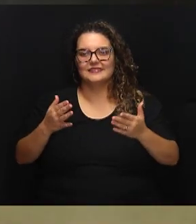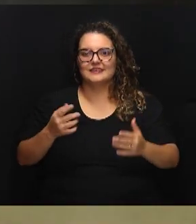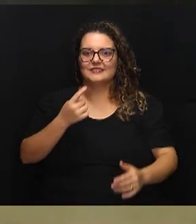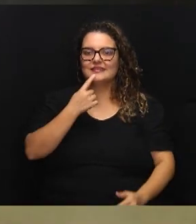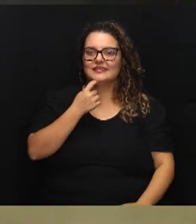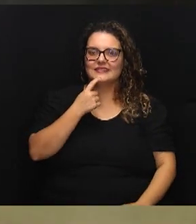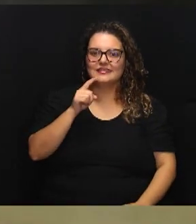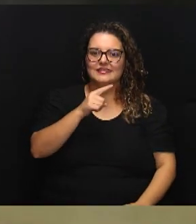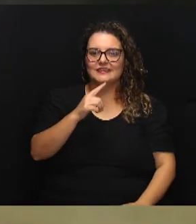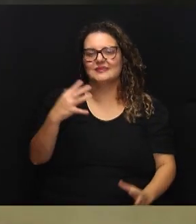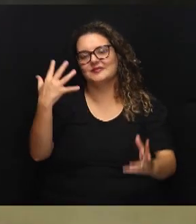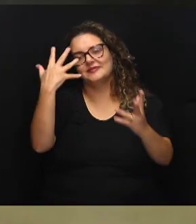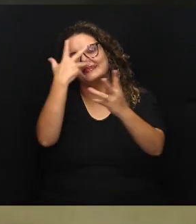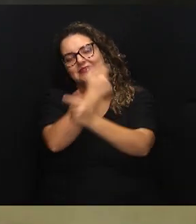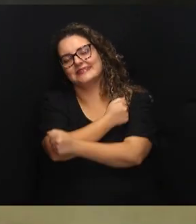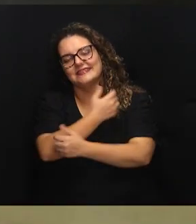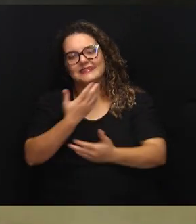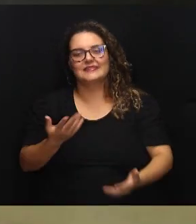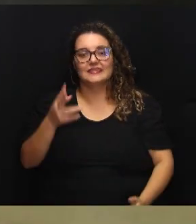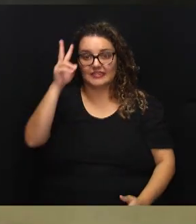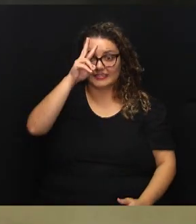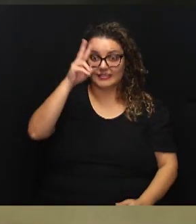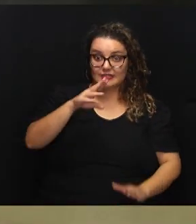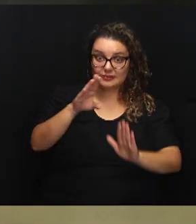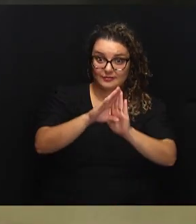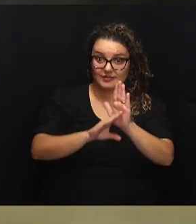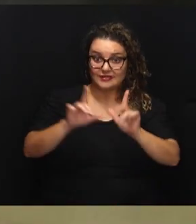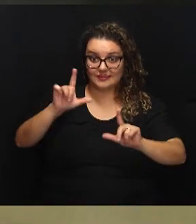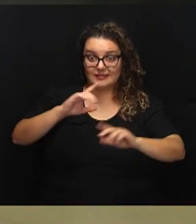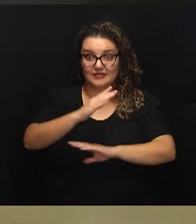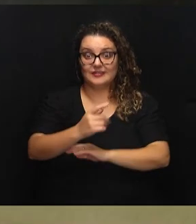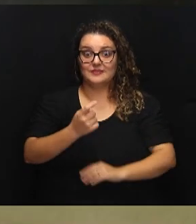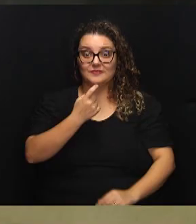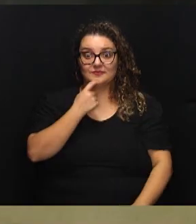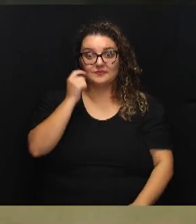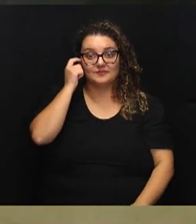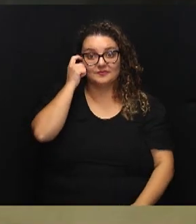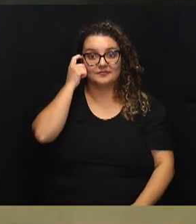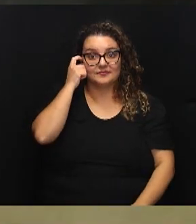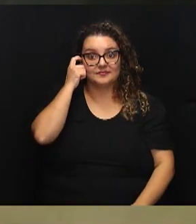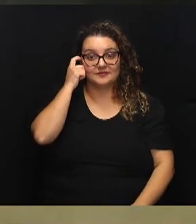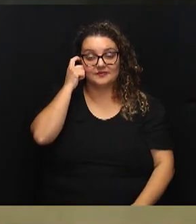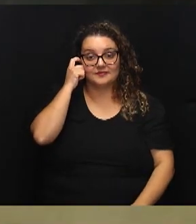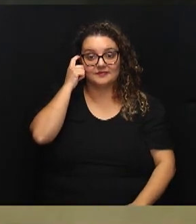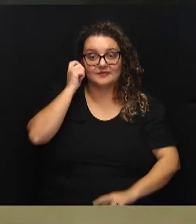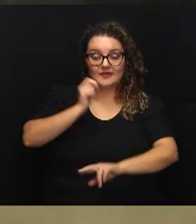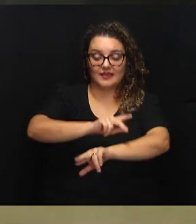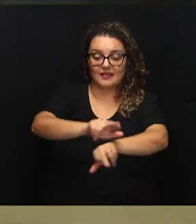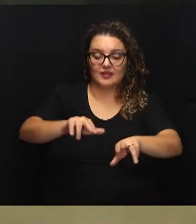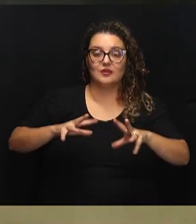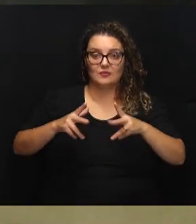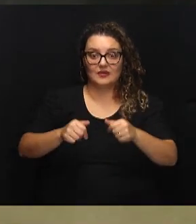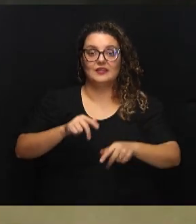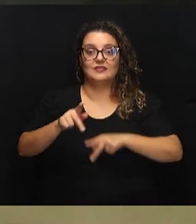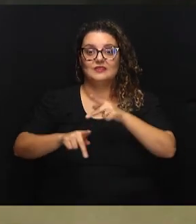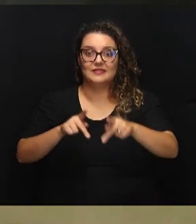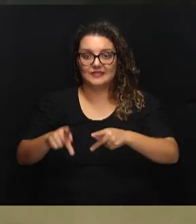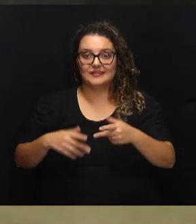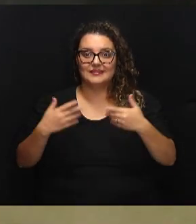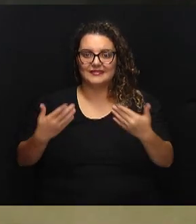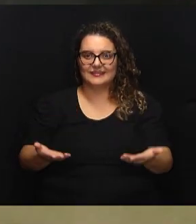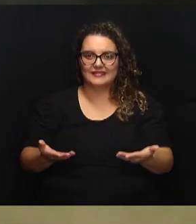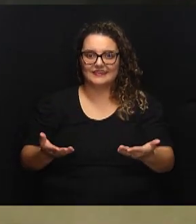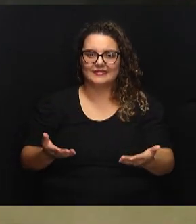feriado lindo e lembrando que a programação da TV Câmara Campinas, ela é bem diversificada para todos os públicos, então